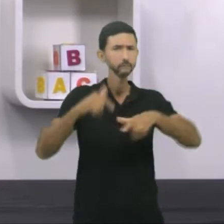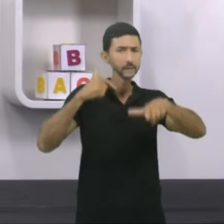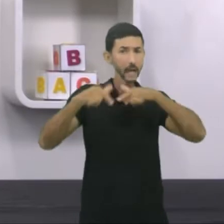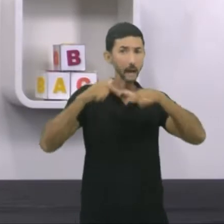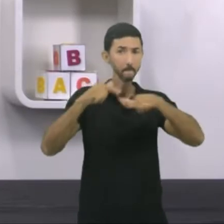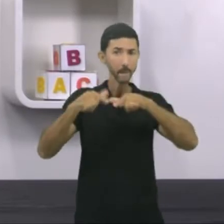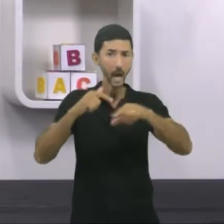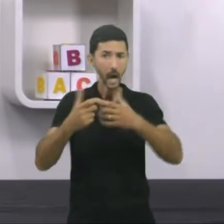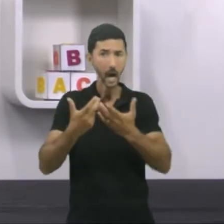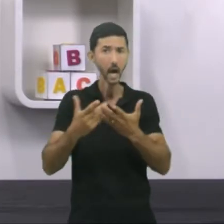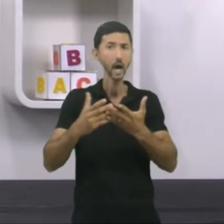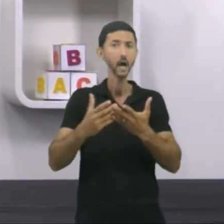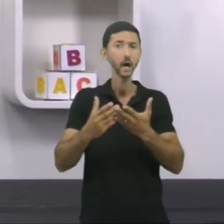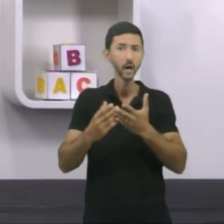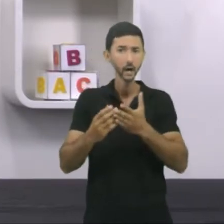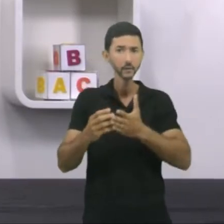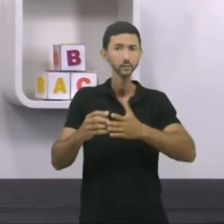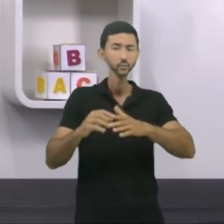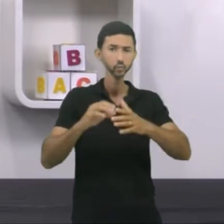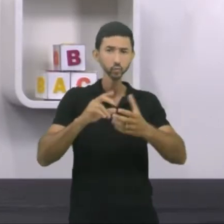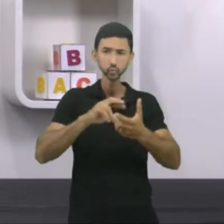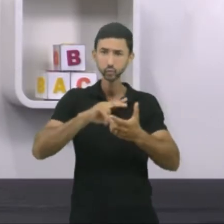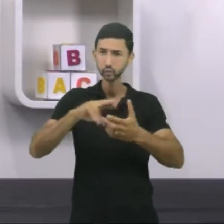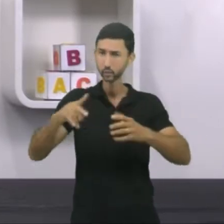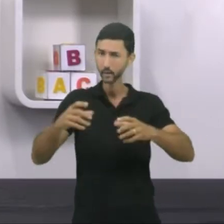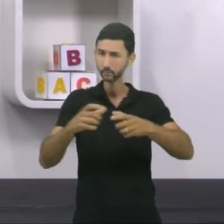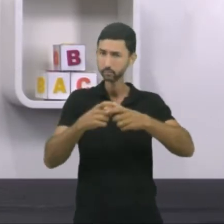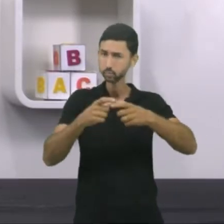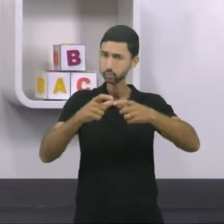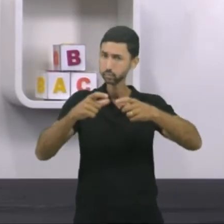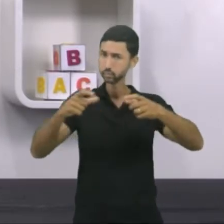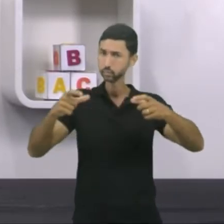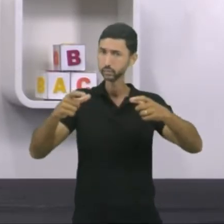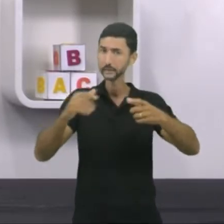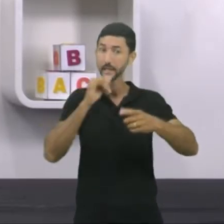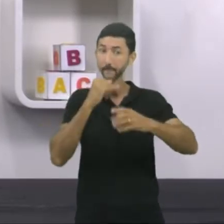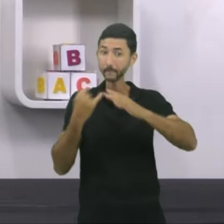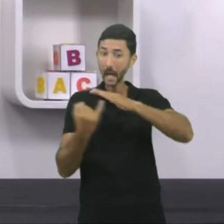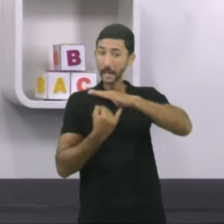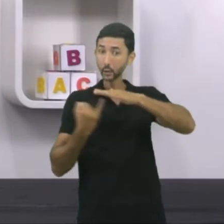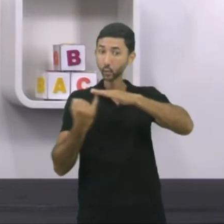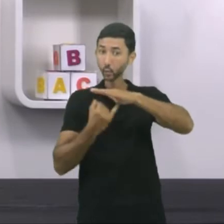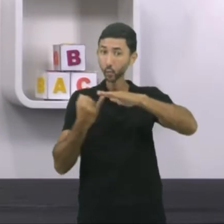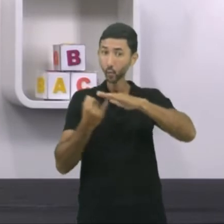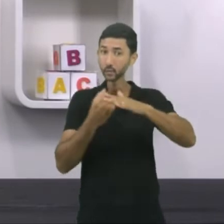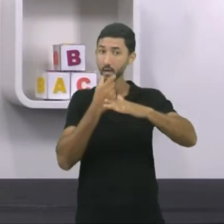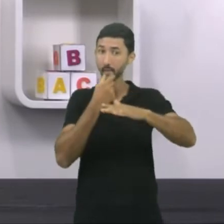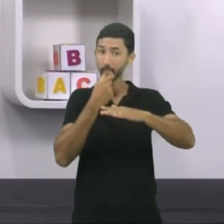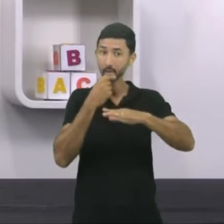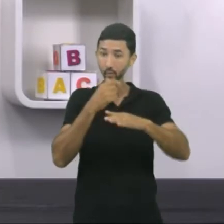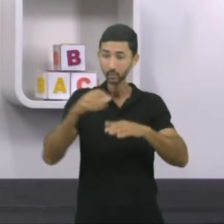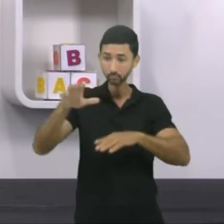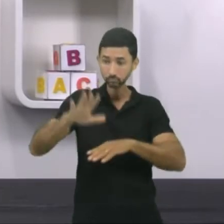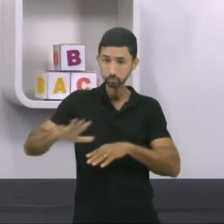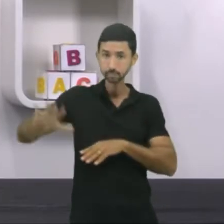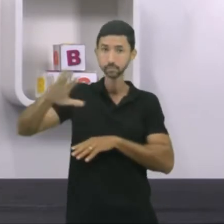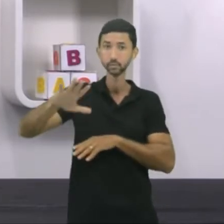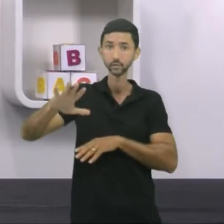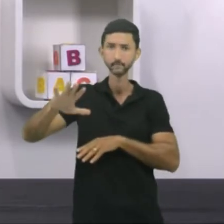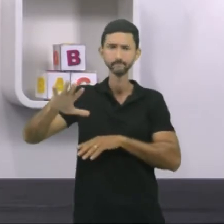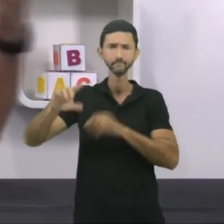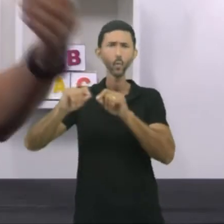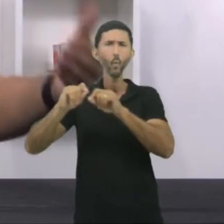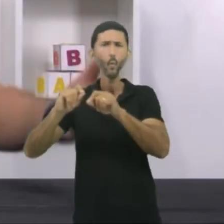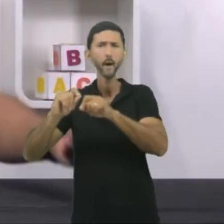os sindicatos, tudo isso acaba fazendo com que a indústria norte-americana daquela região